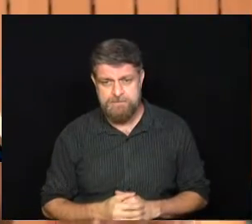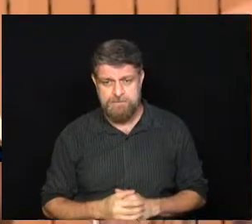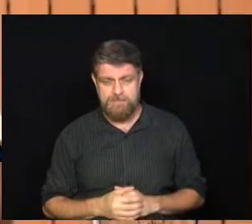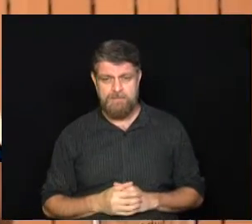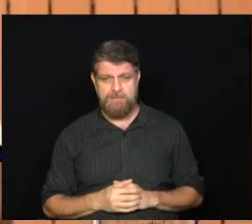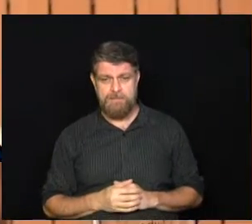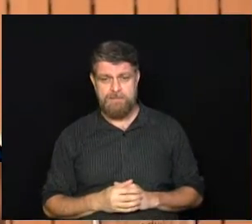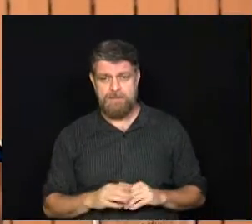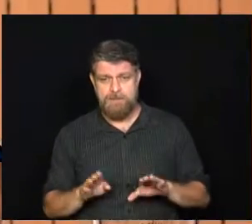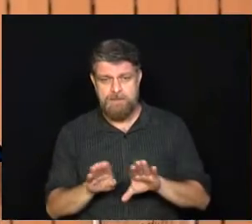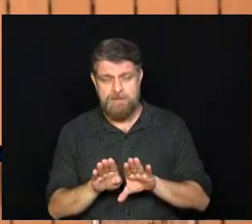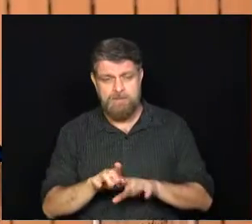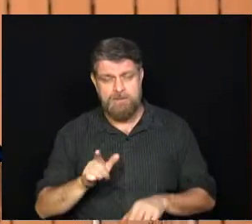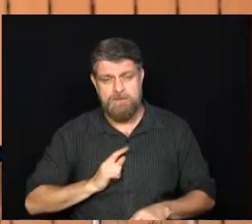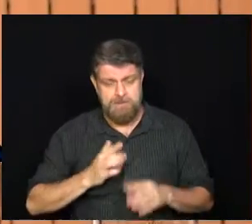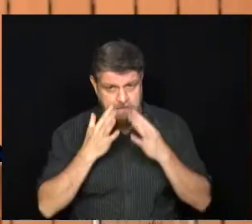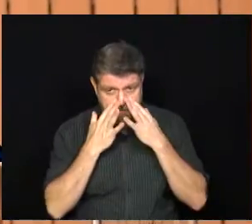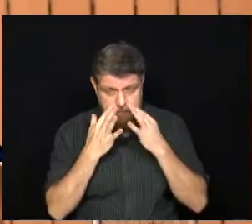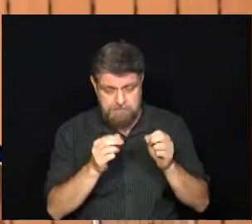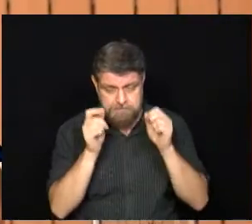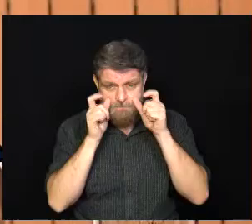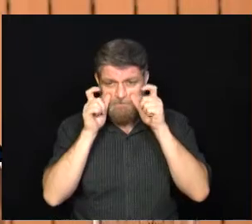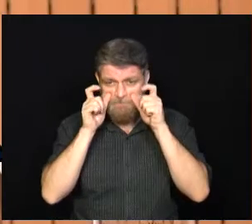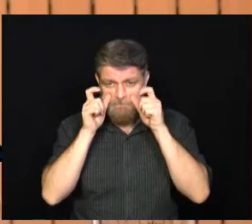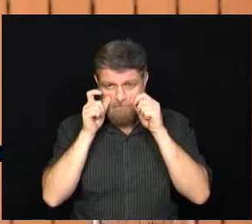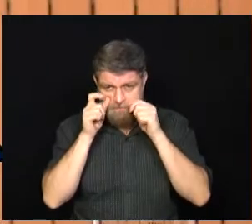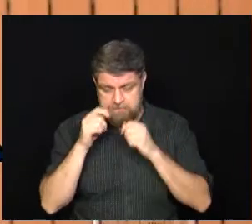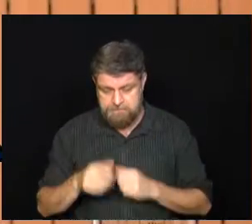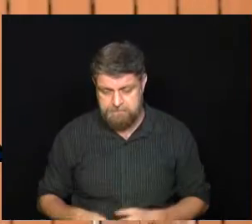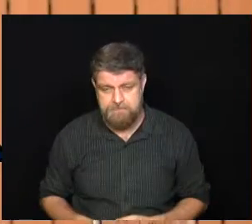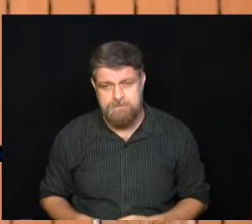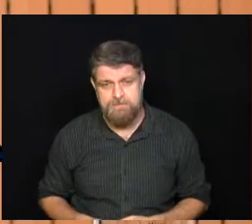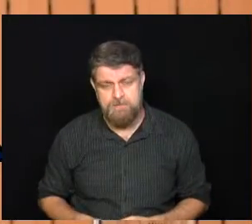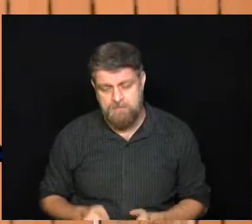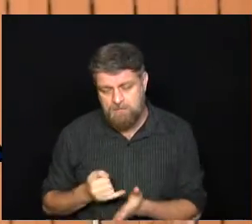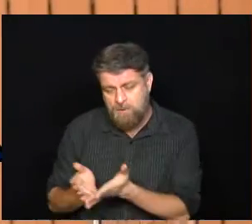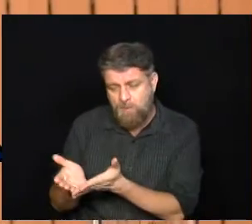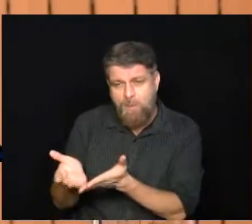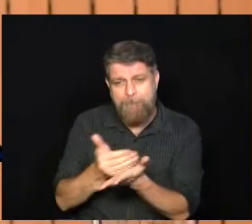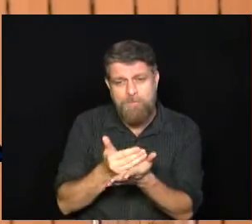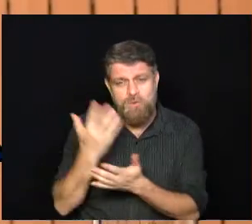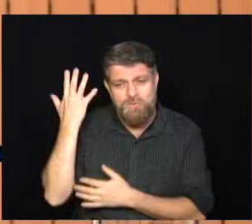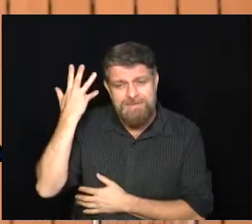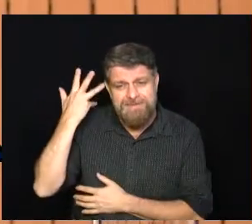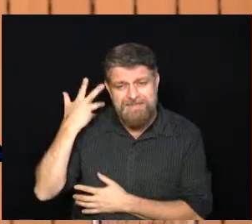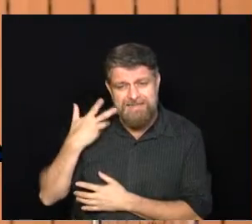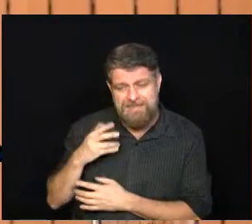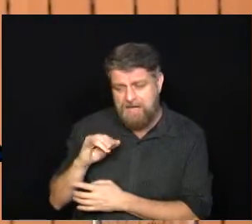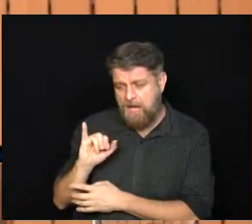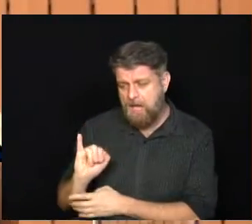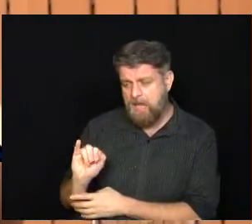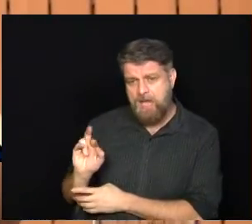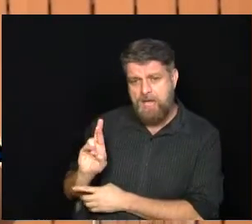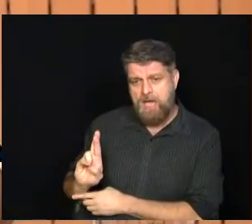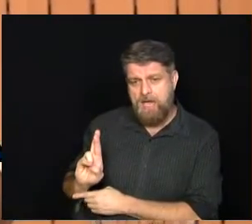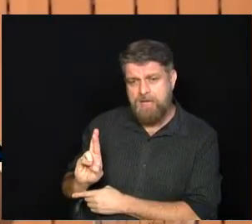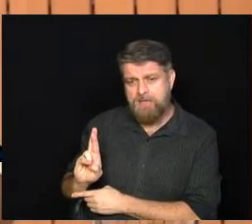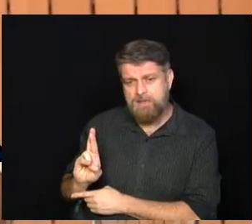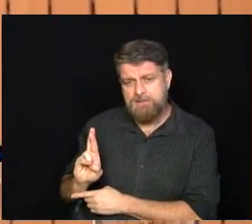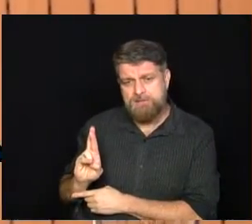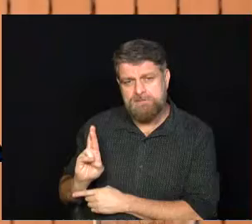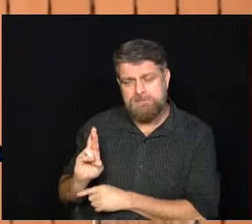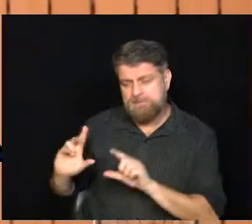uma outra questão que me chama a atenção, do imposto de renda, né, que